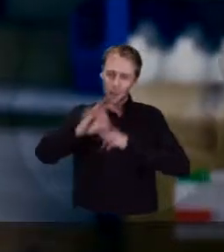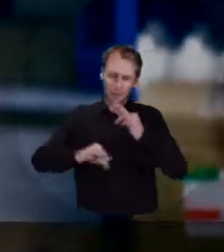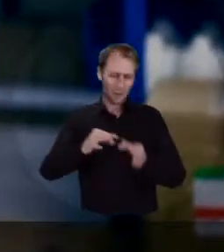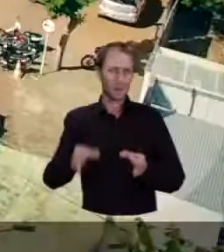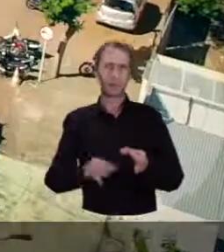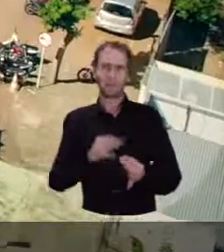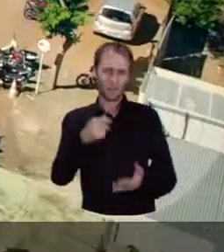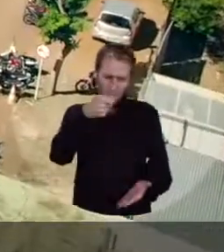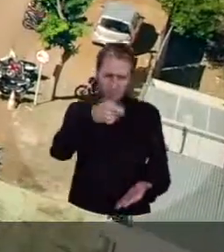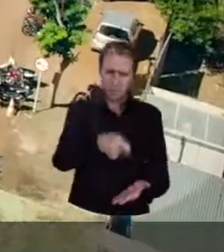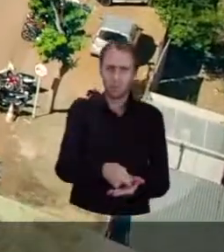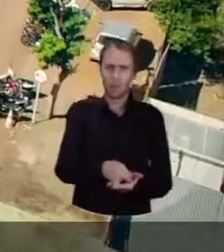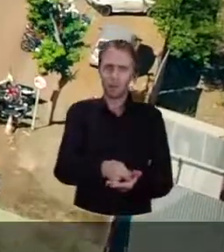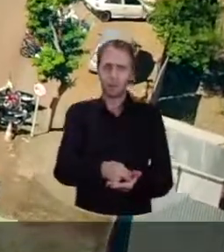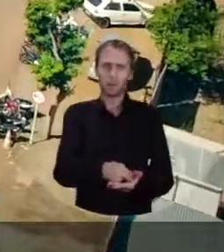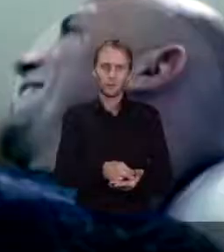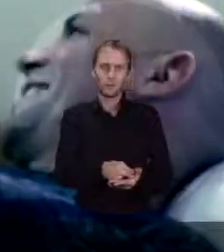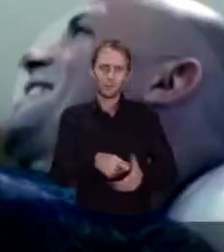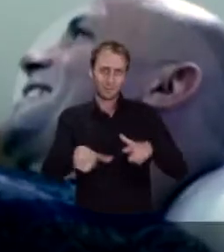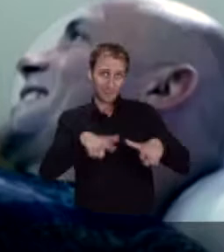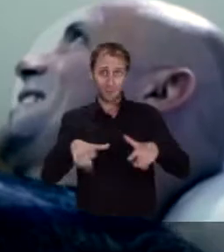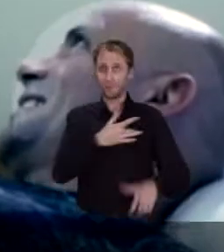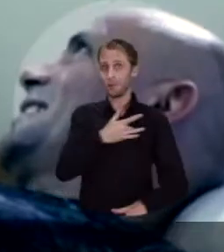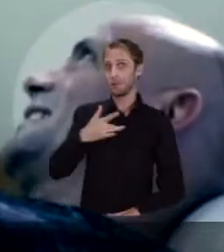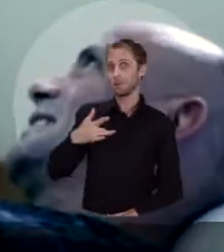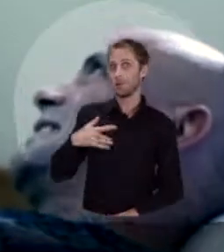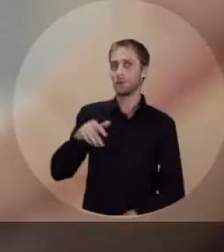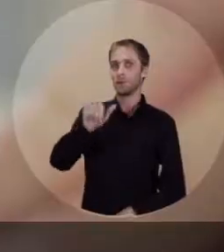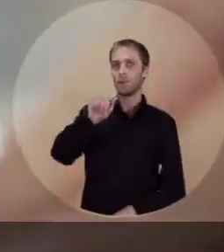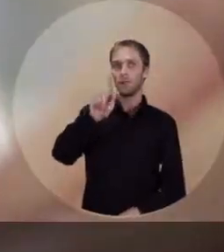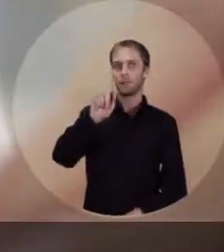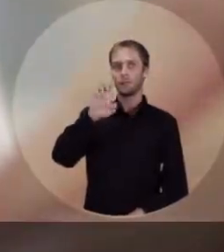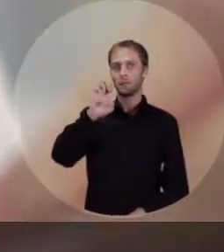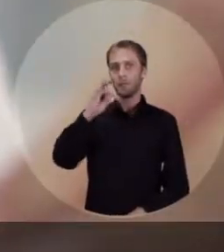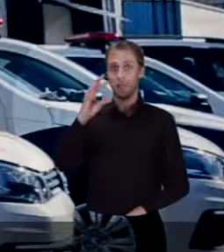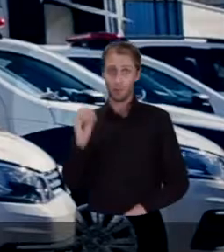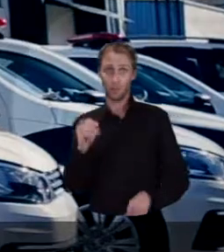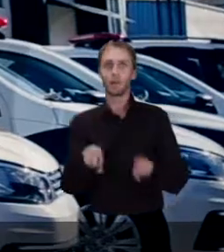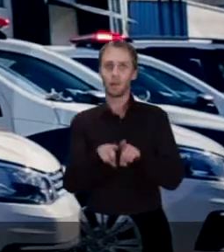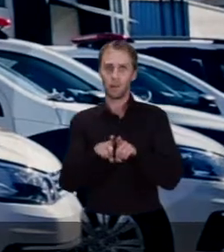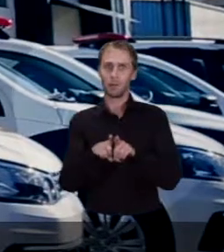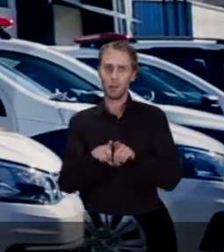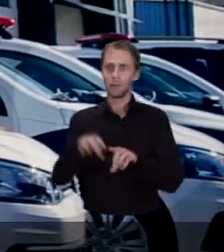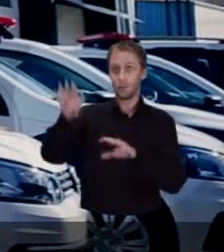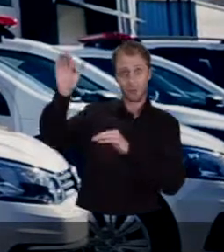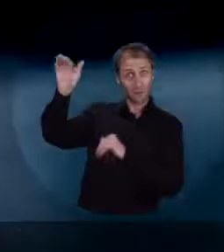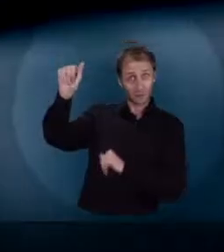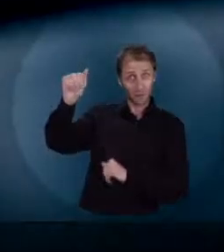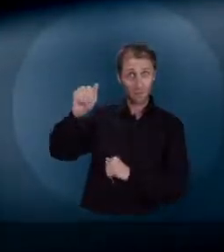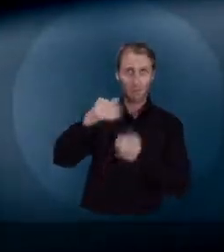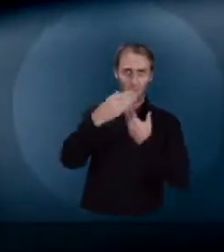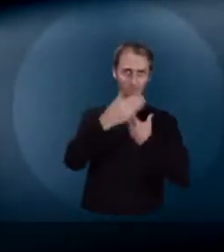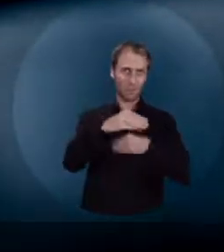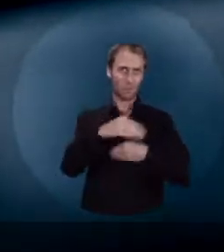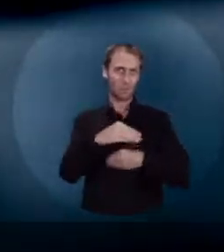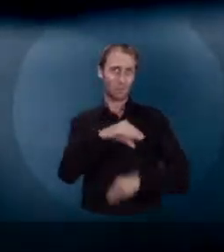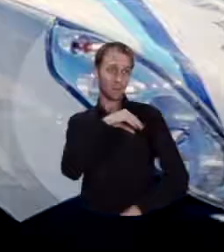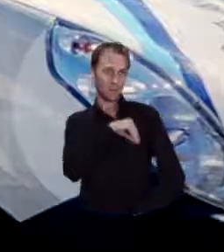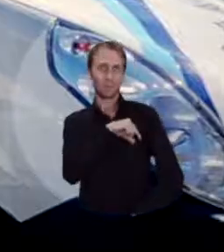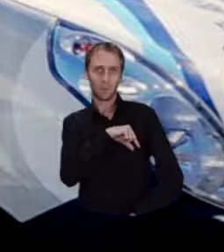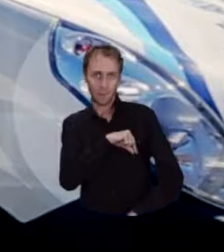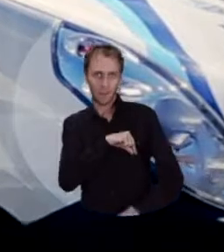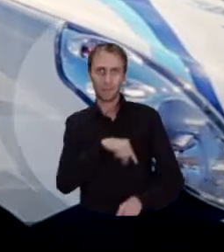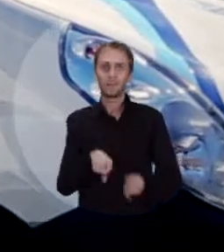o Carless regularizou os contratos dos servidores da saúde e da AGETO. Convocou os concursados da Polícia Civil e